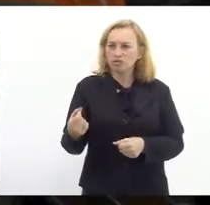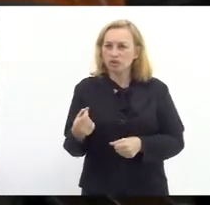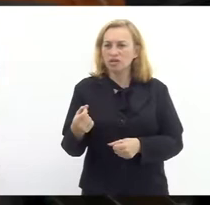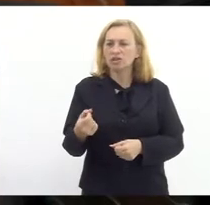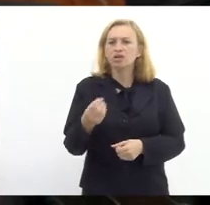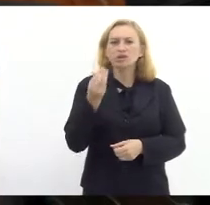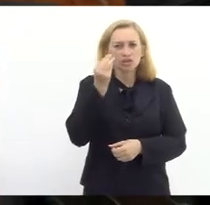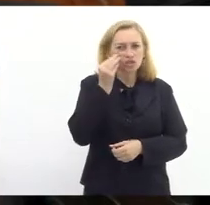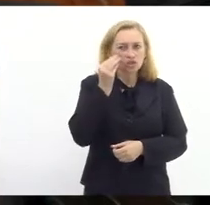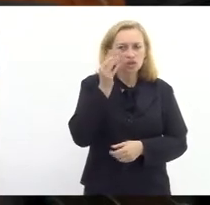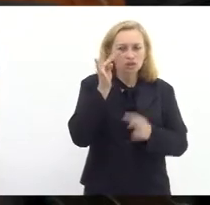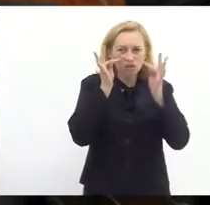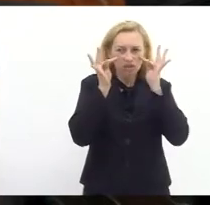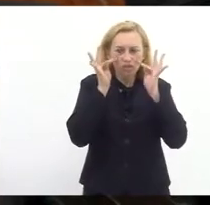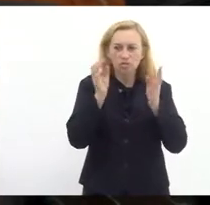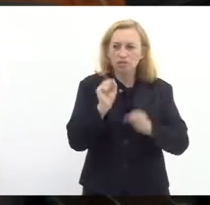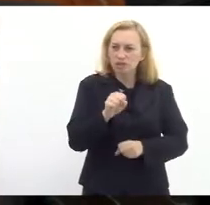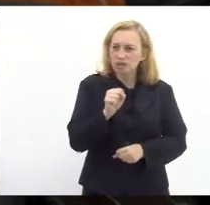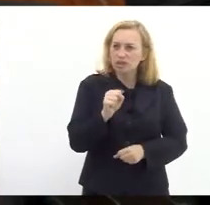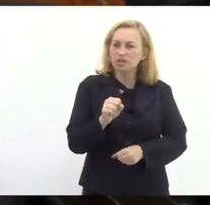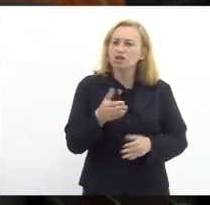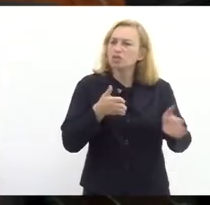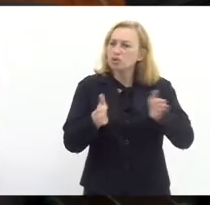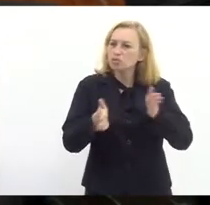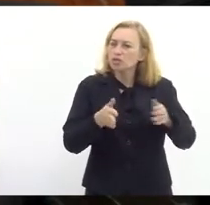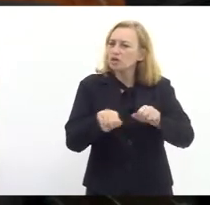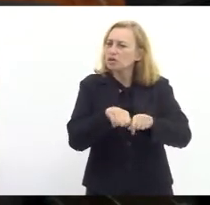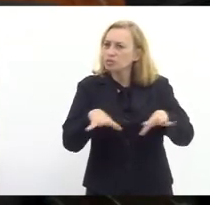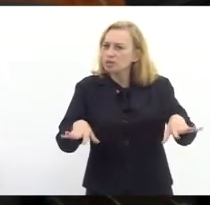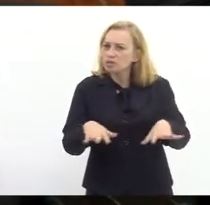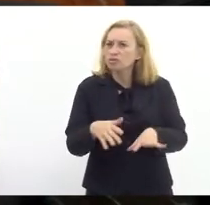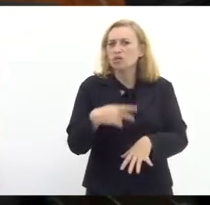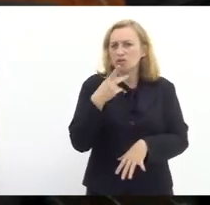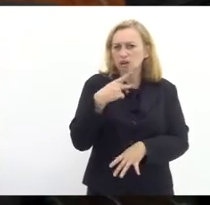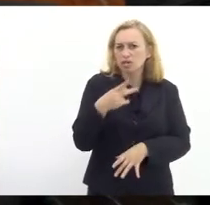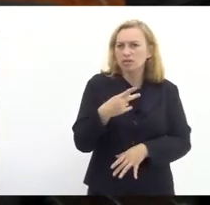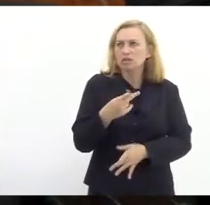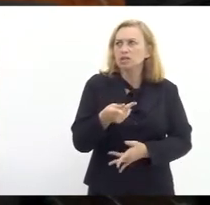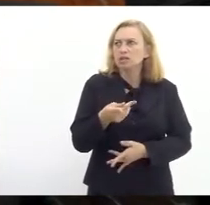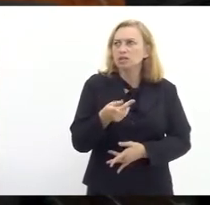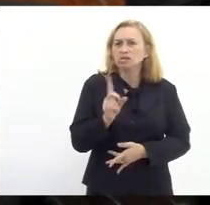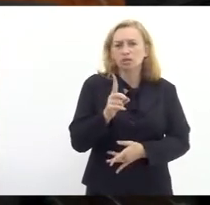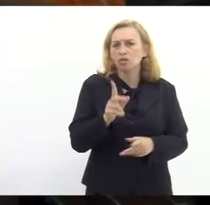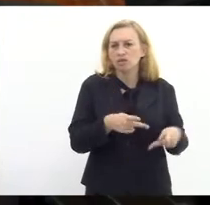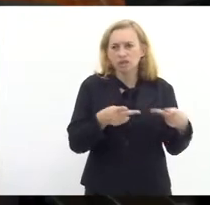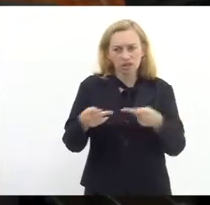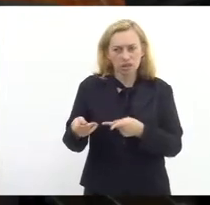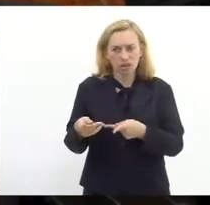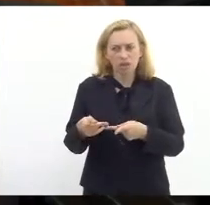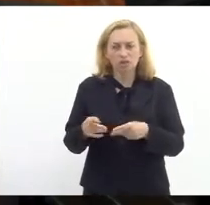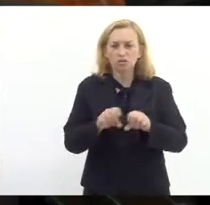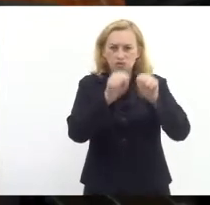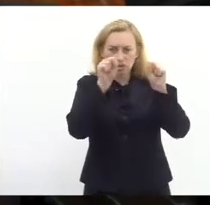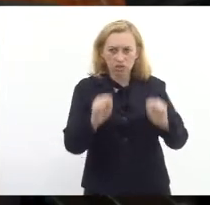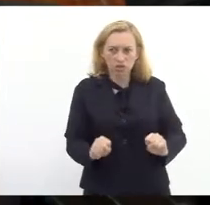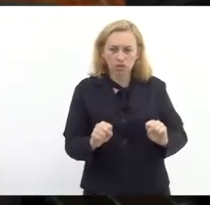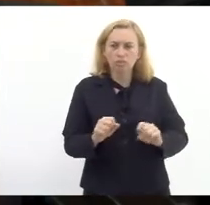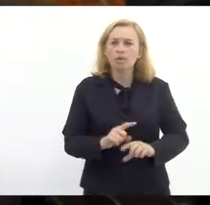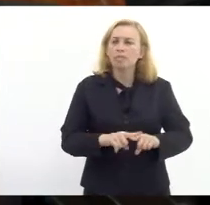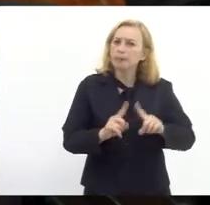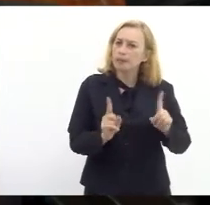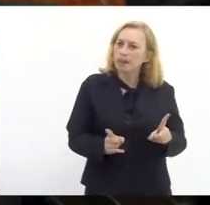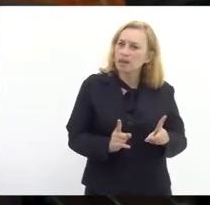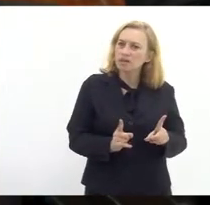disso. No período de pandemia, eu confesso que eu não visitei o sistema,